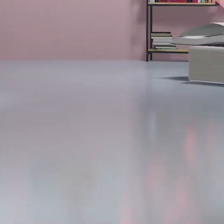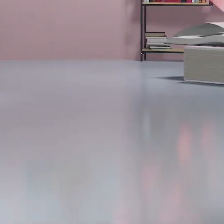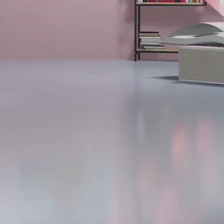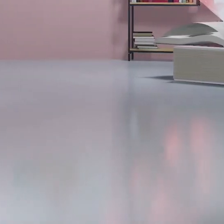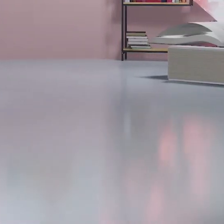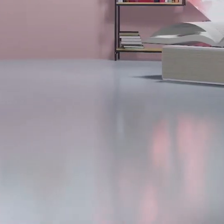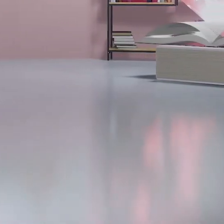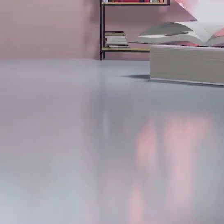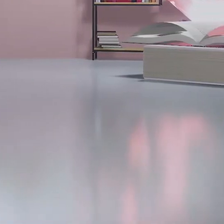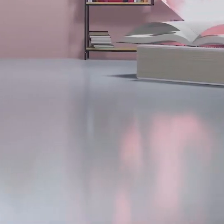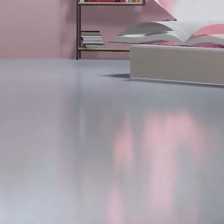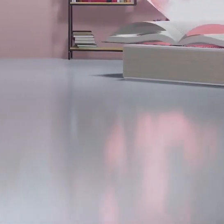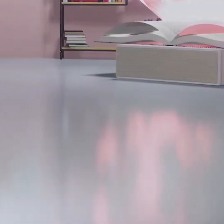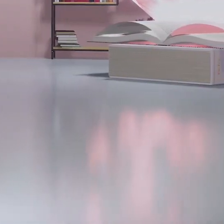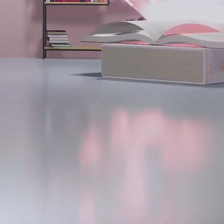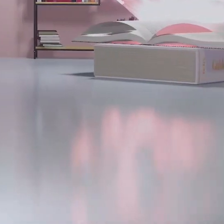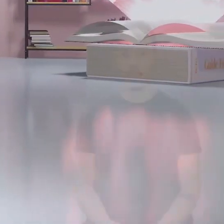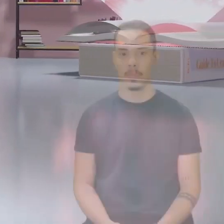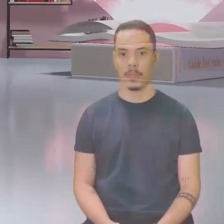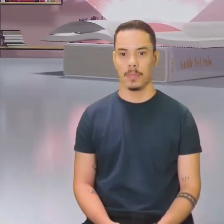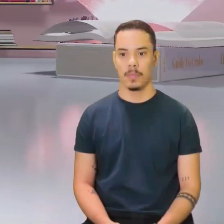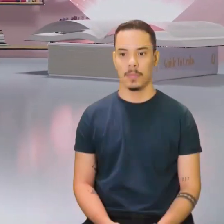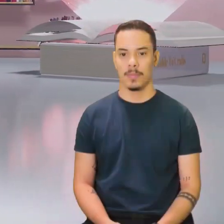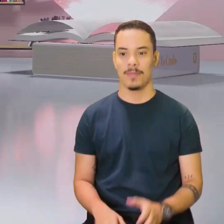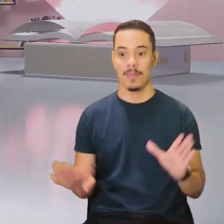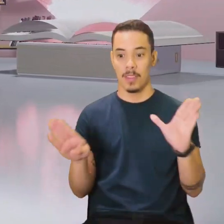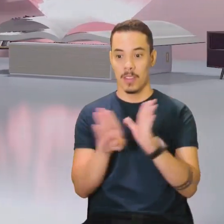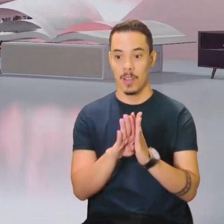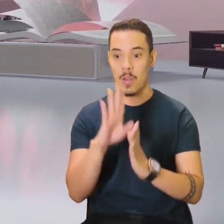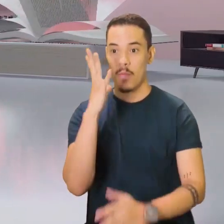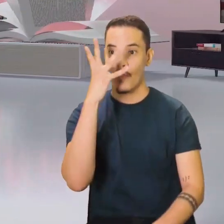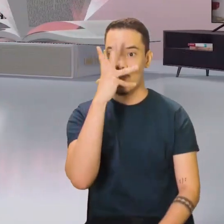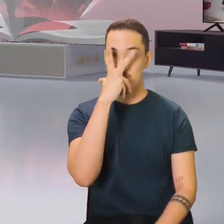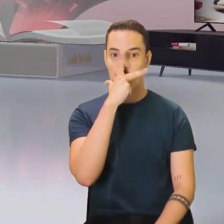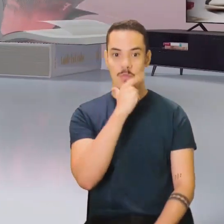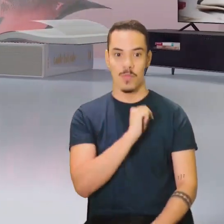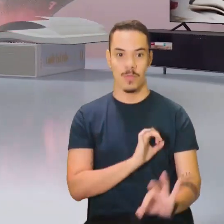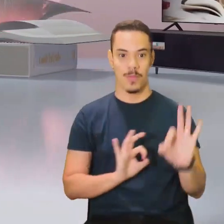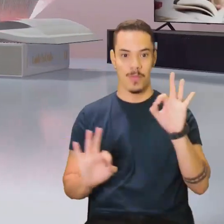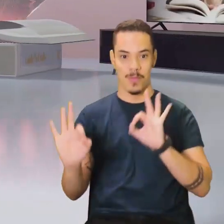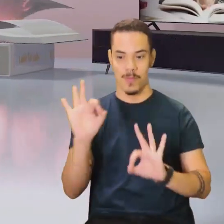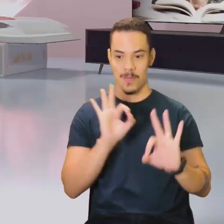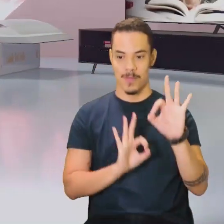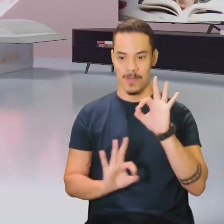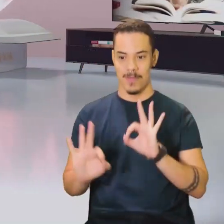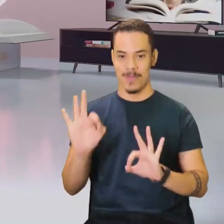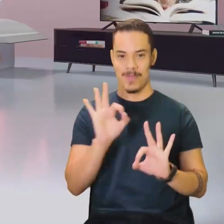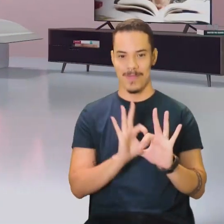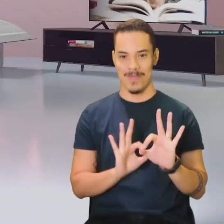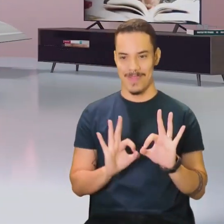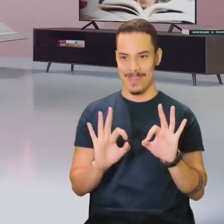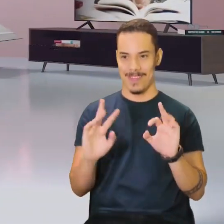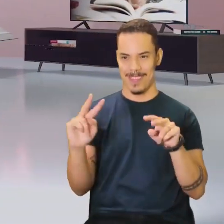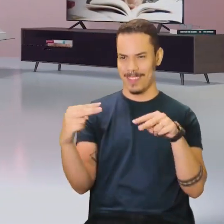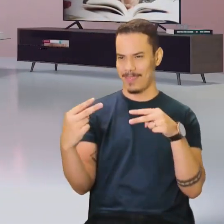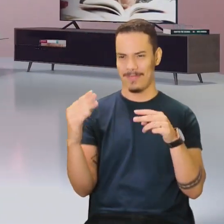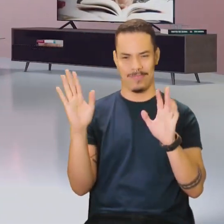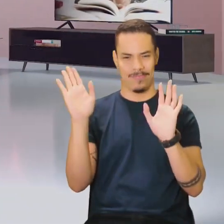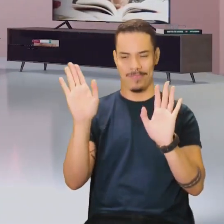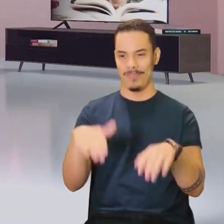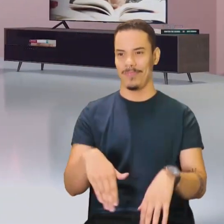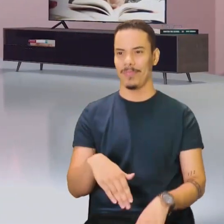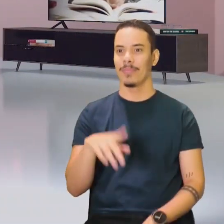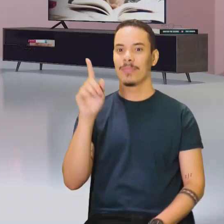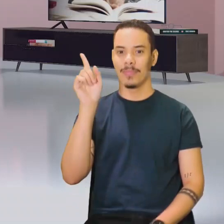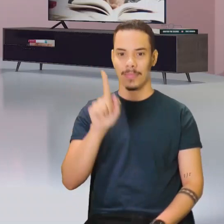Chega aí, amadinha, toda charmosa, bonita, elegante. Oh, são seus olhos, amada. Não é